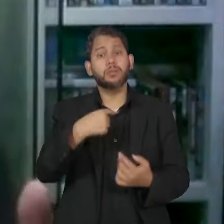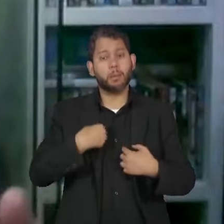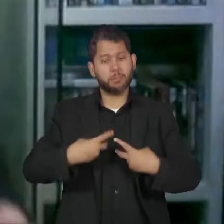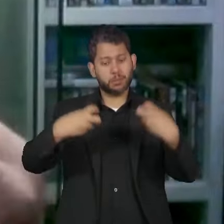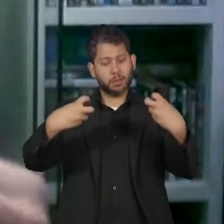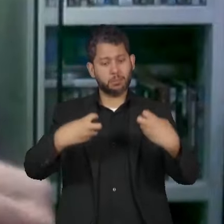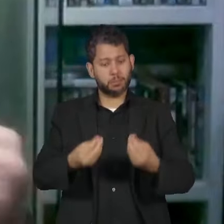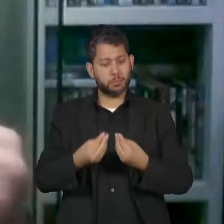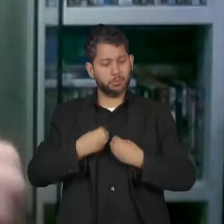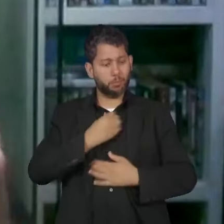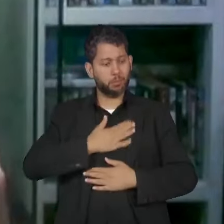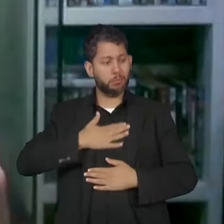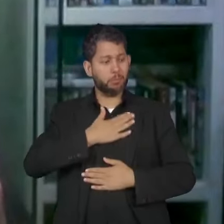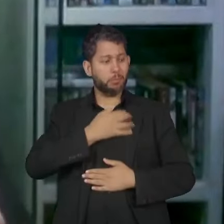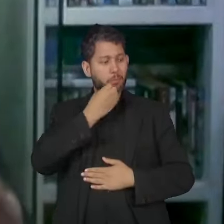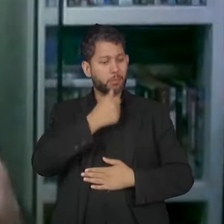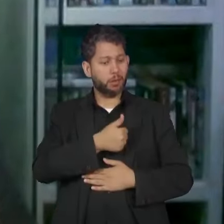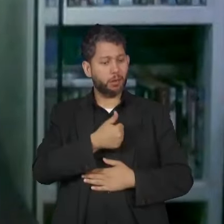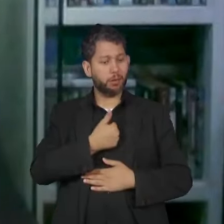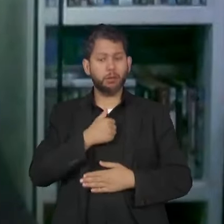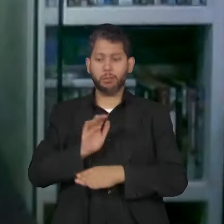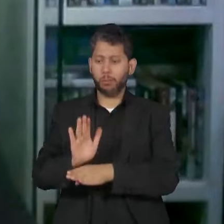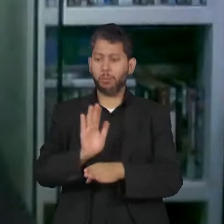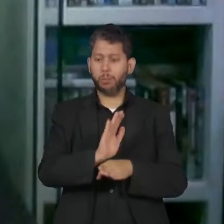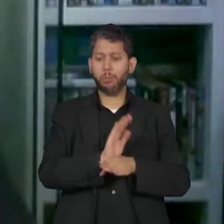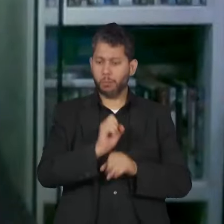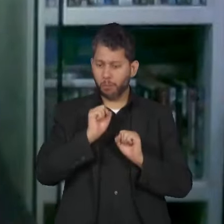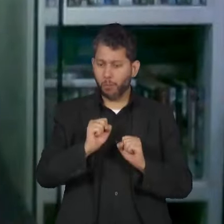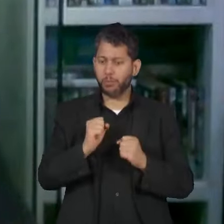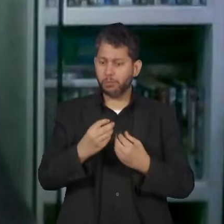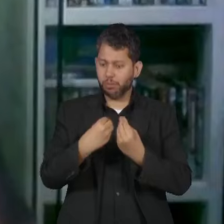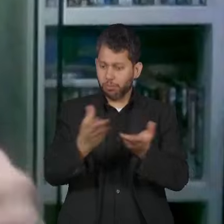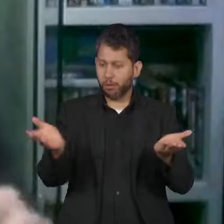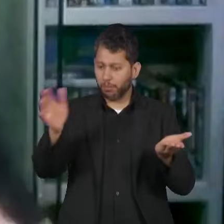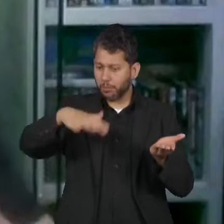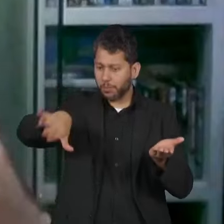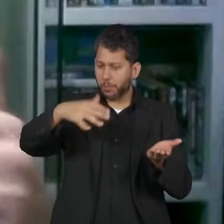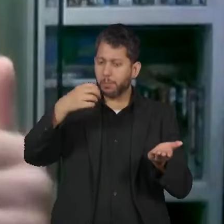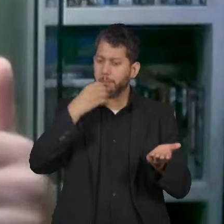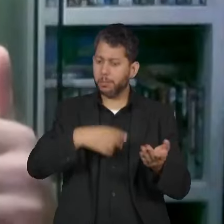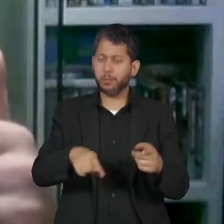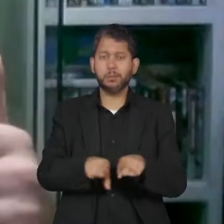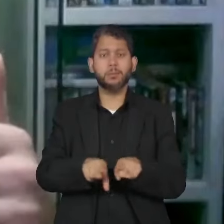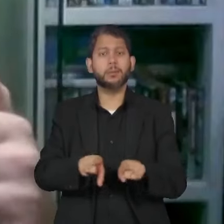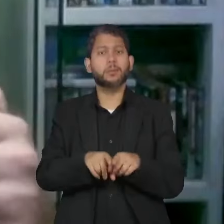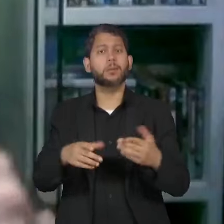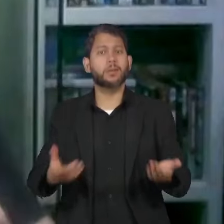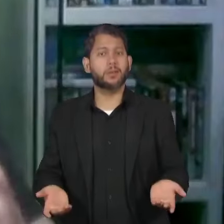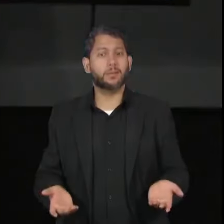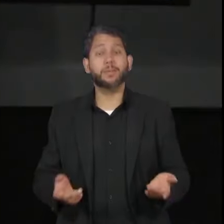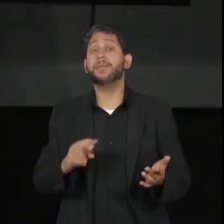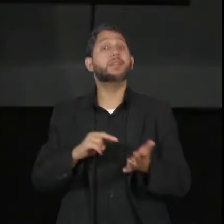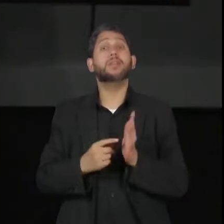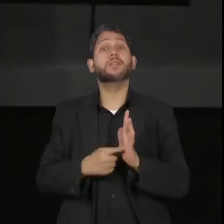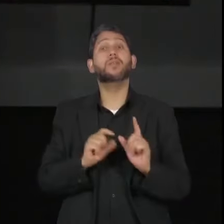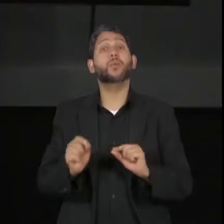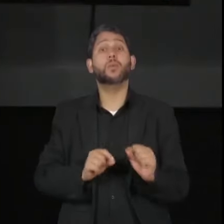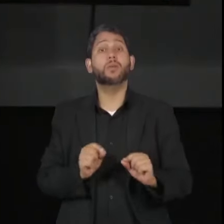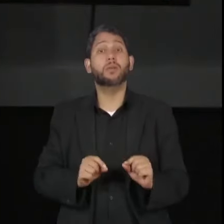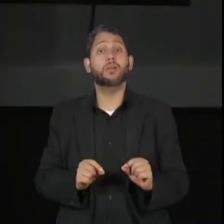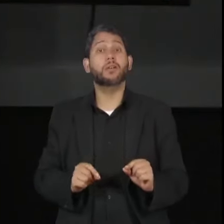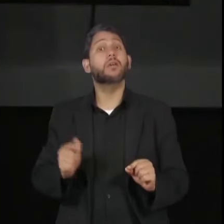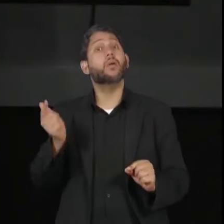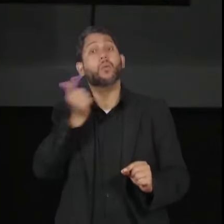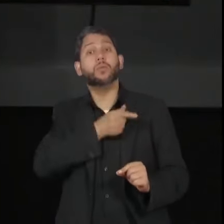se sentiu, você começa a perceber como gentileza é importante. Isso gera uma relação, como eu falei,